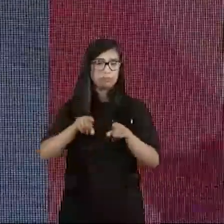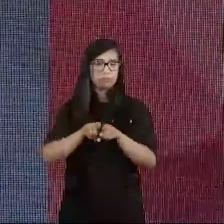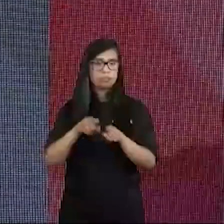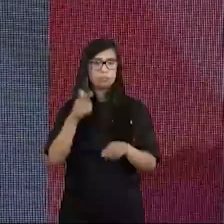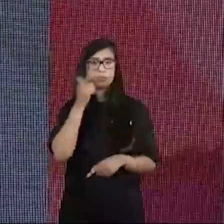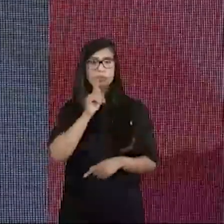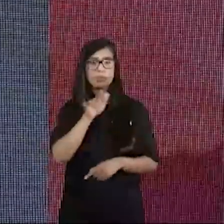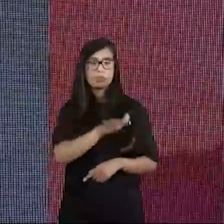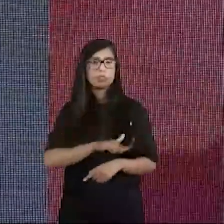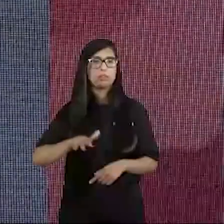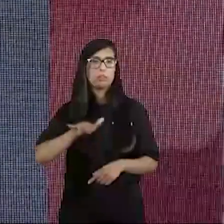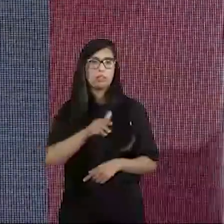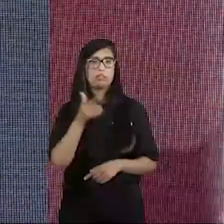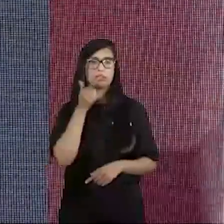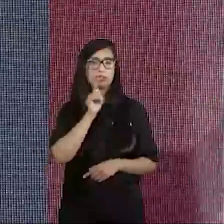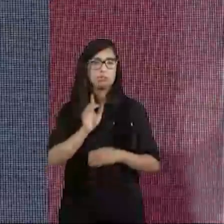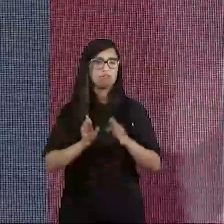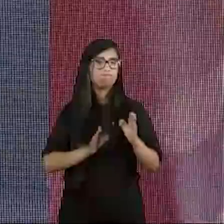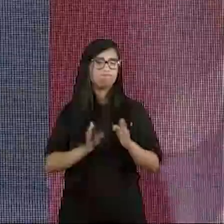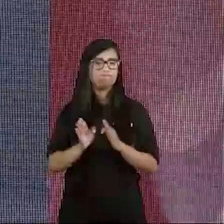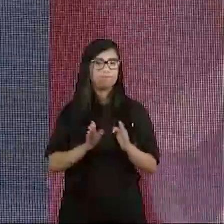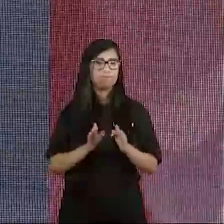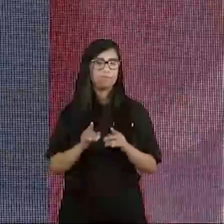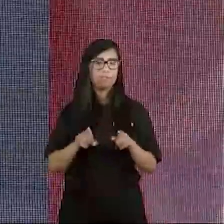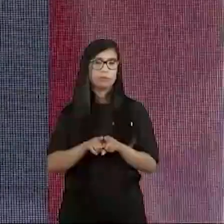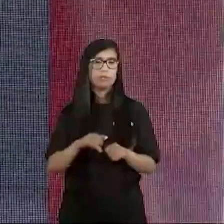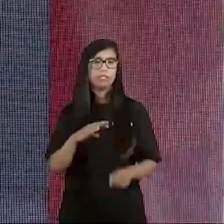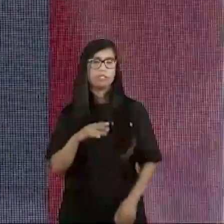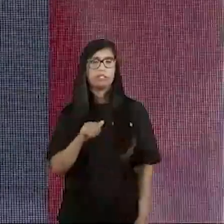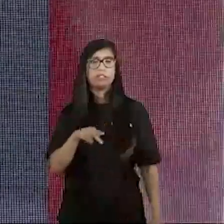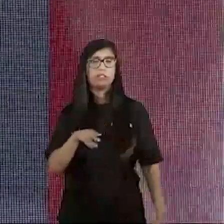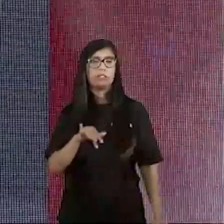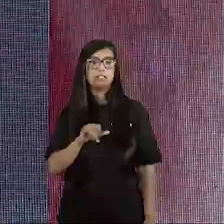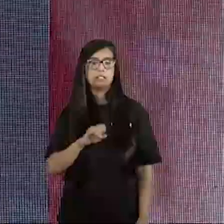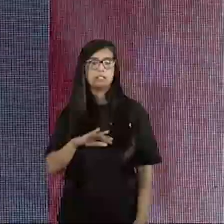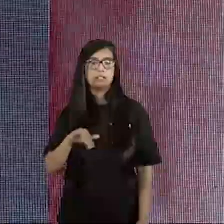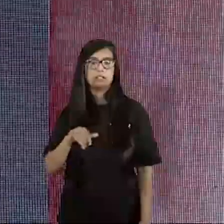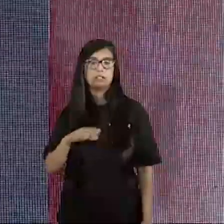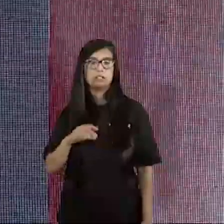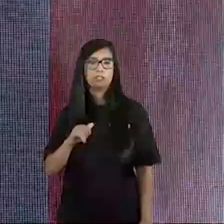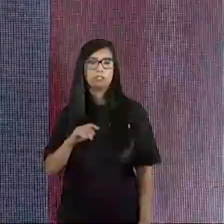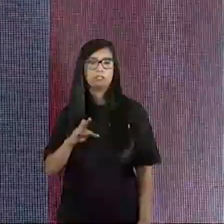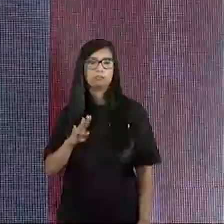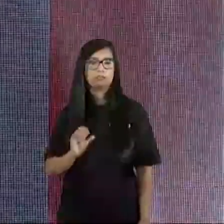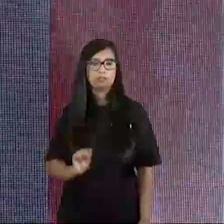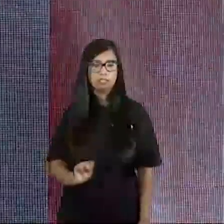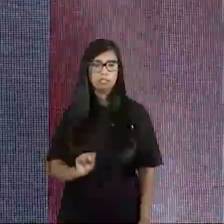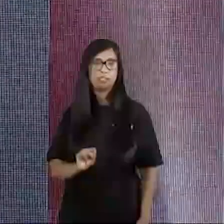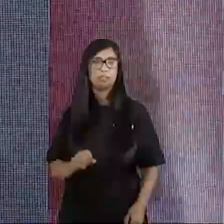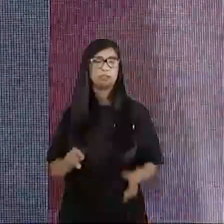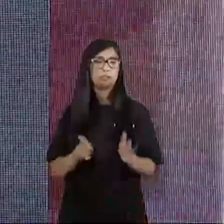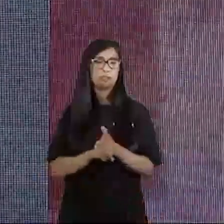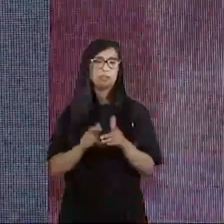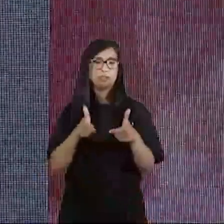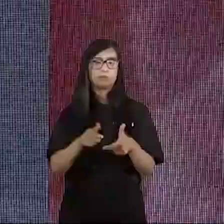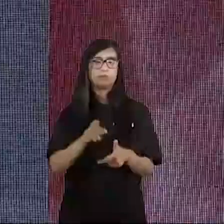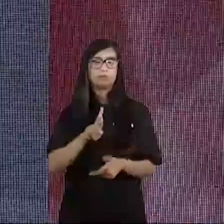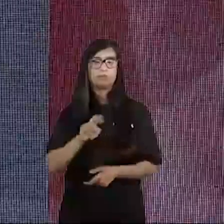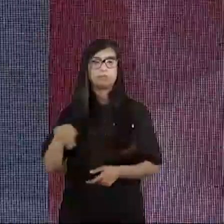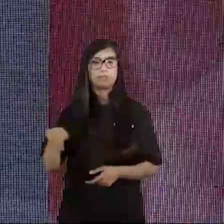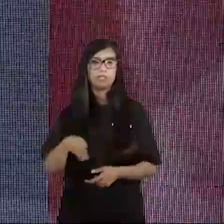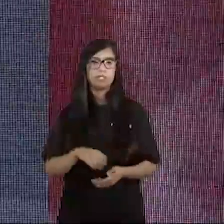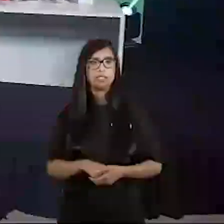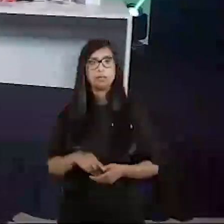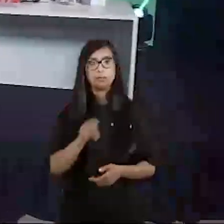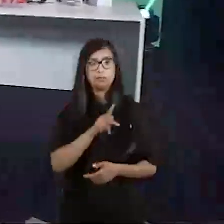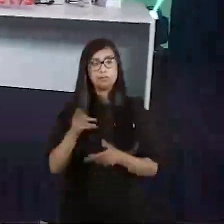de dermatologia da Clínica Veterinária Canis e Catos, em Natal, no Rio Grande do Norte. Professora, é um prazer receber você aqui